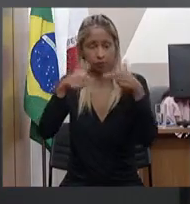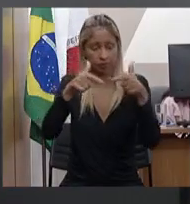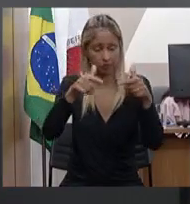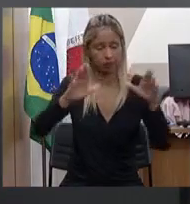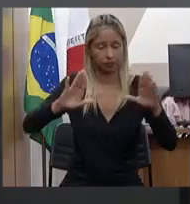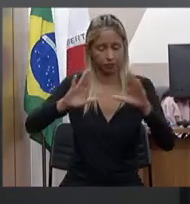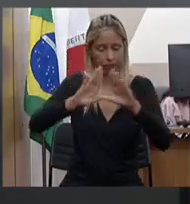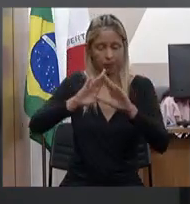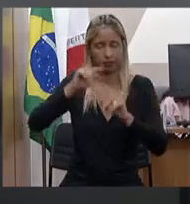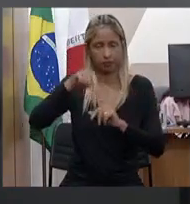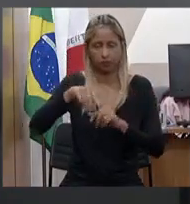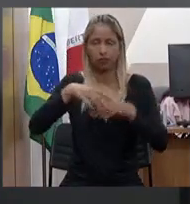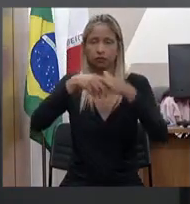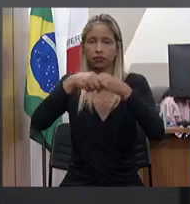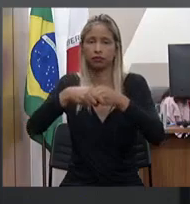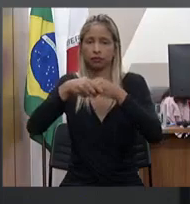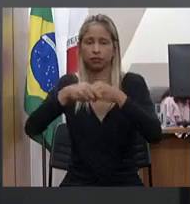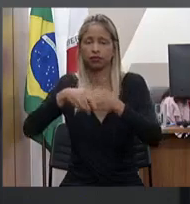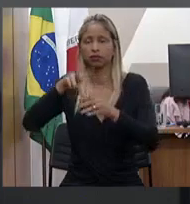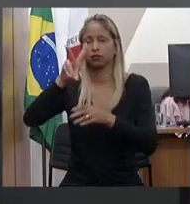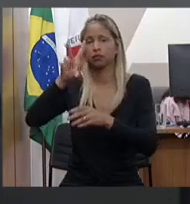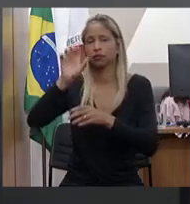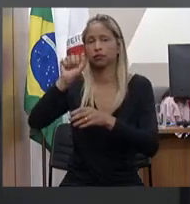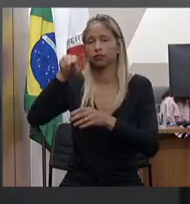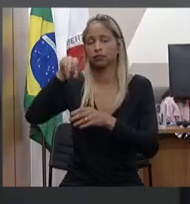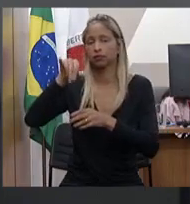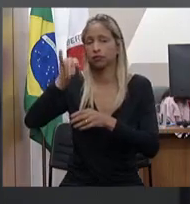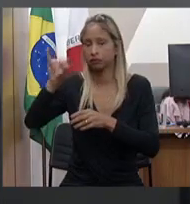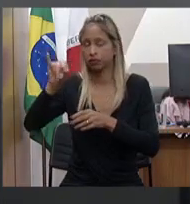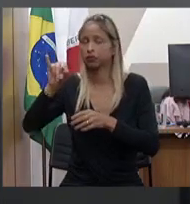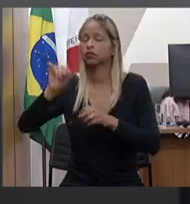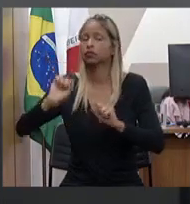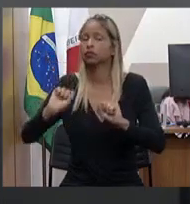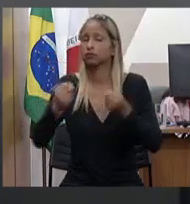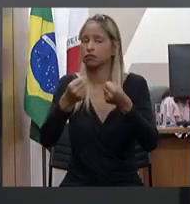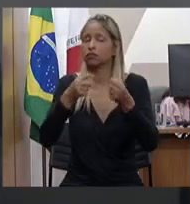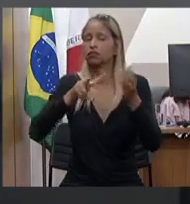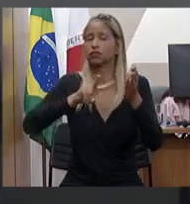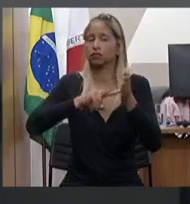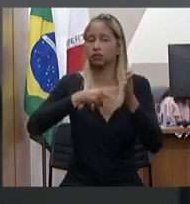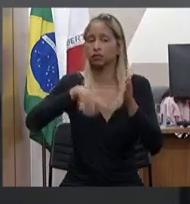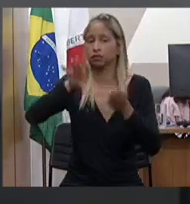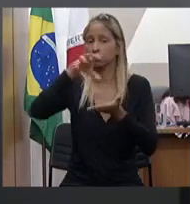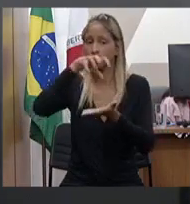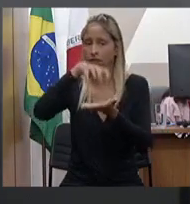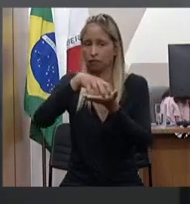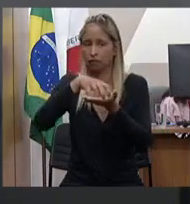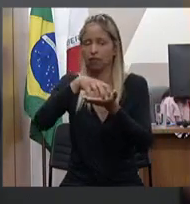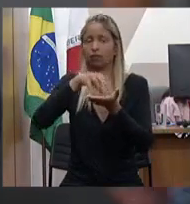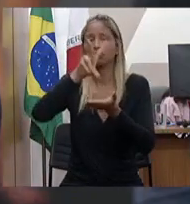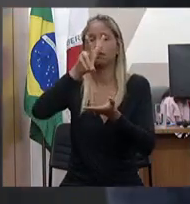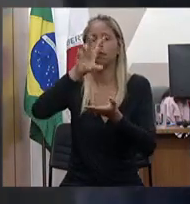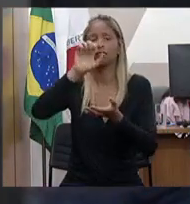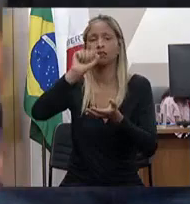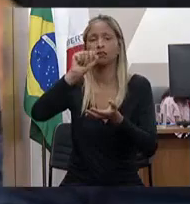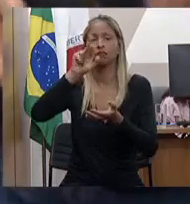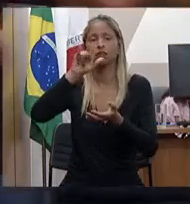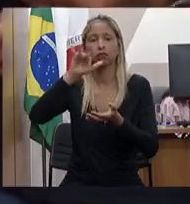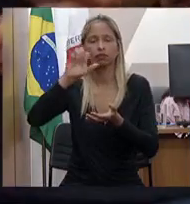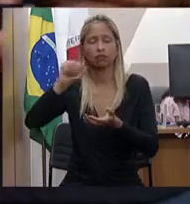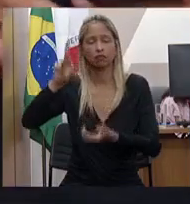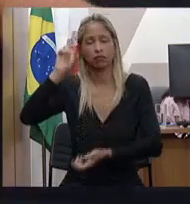que era complementar o companheiro vandeir da Força Sindical copeiro da Nova Central Valéria da CTB